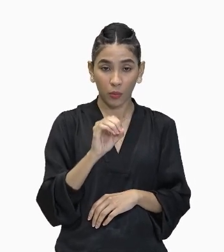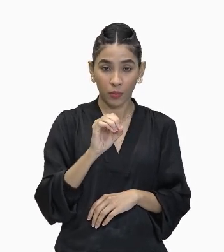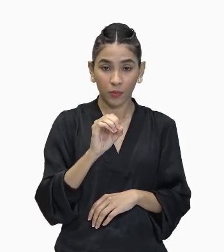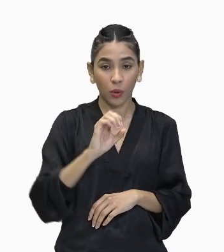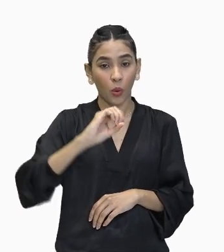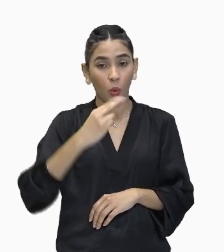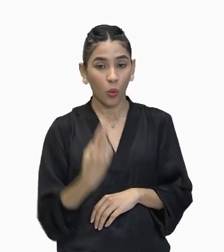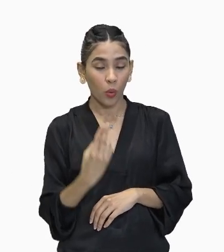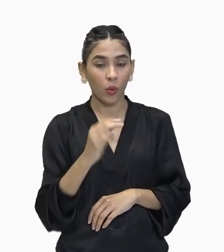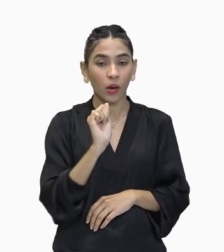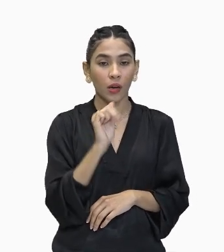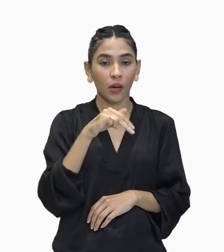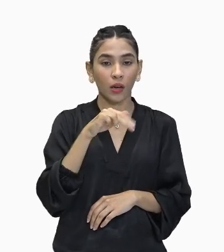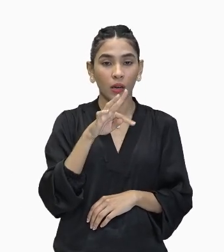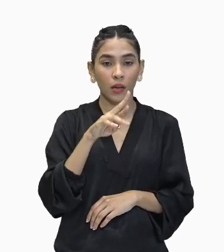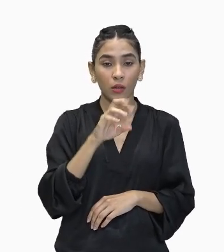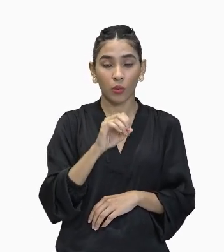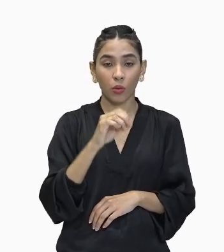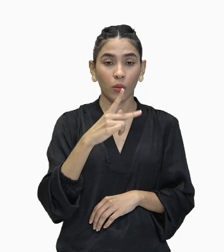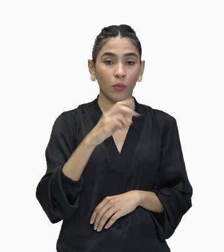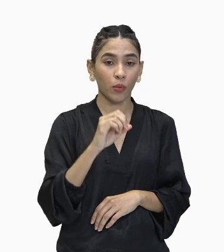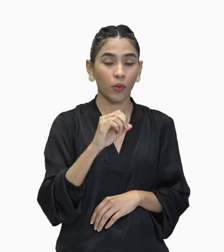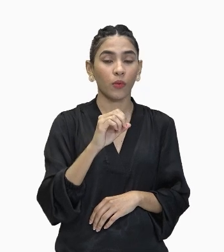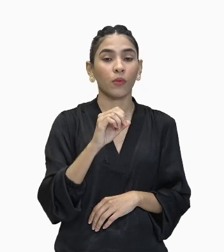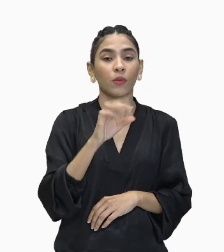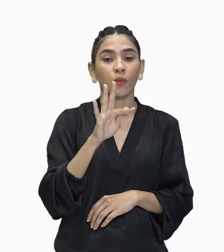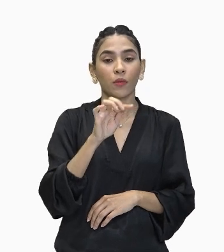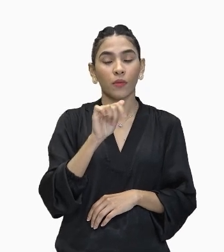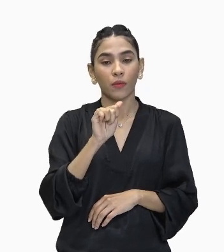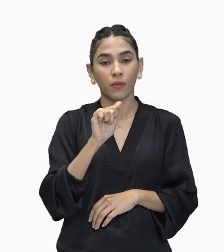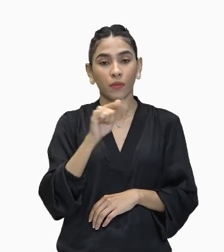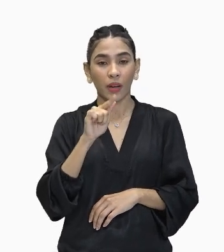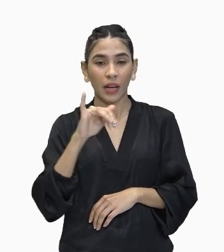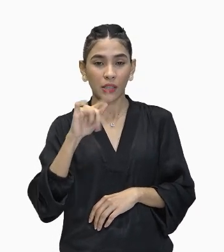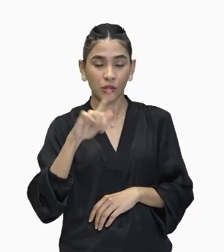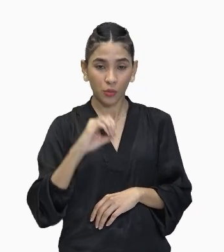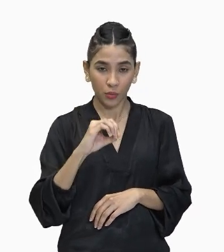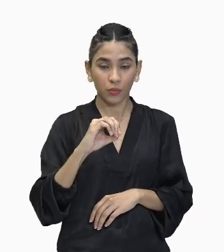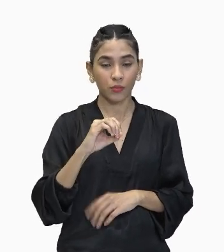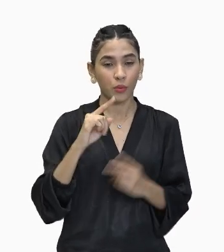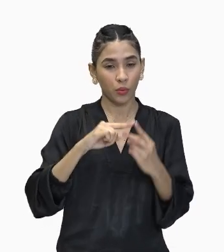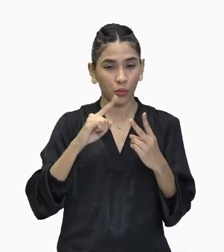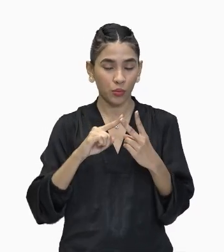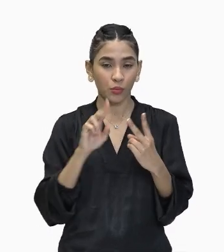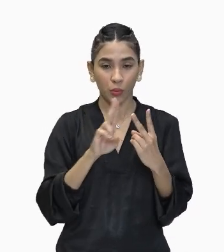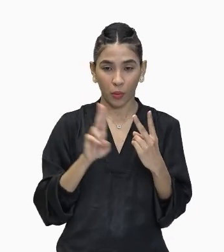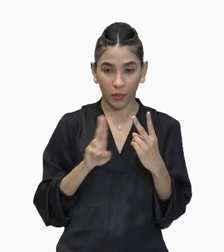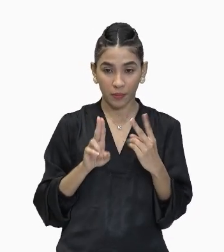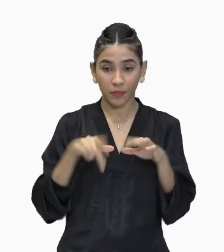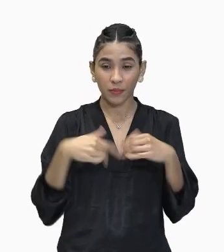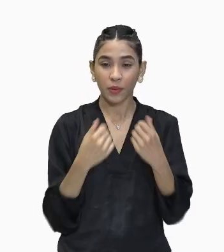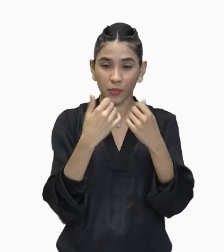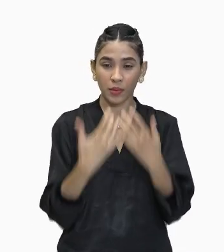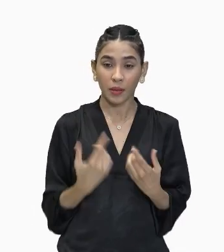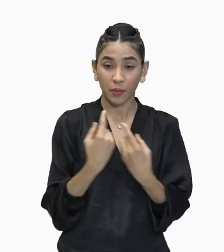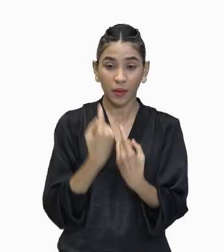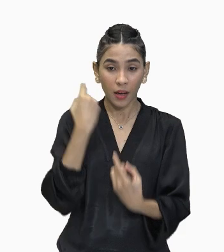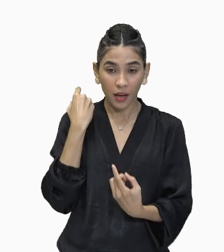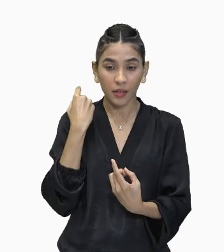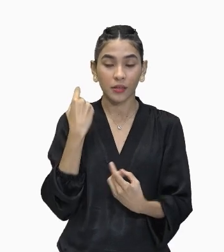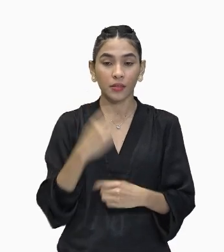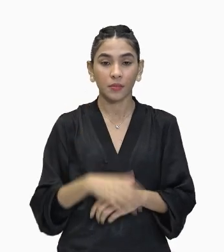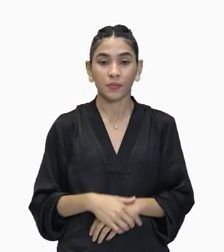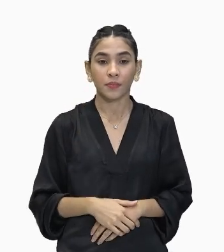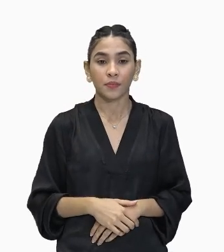né? A gente vai encontrar esses nomes. E aí sim, a questão da antropofagia, conforme nós já falamos anteriormente. E